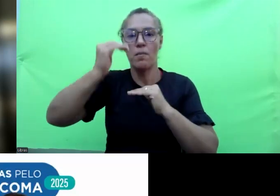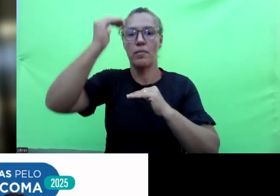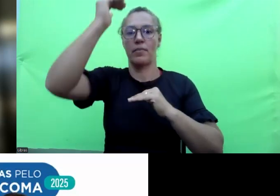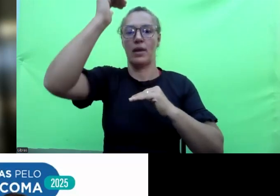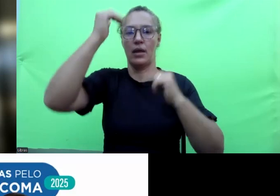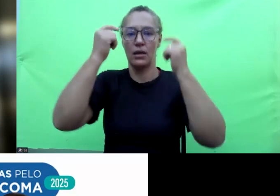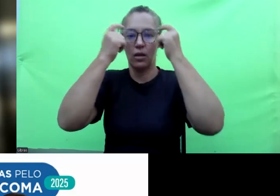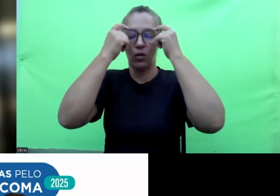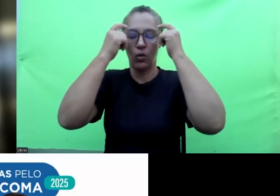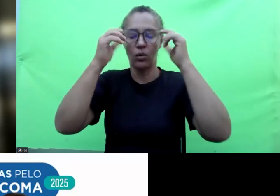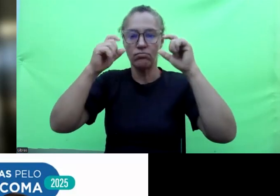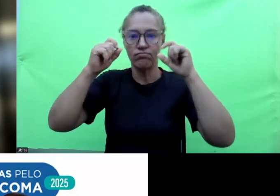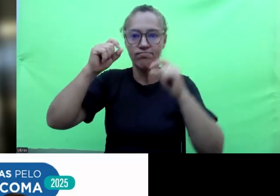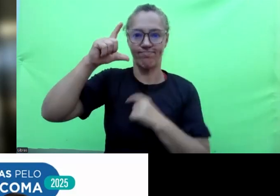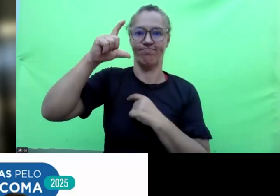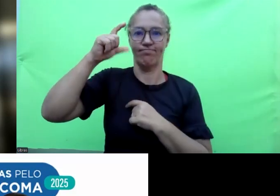olho subir.